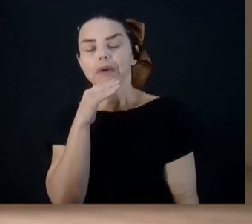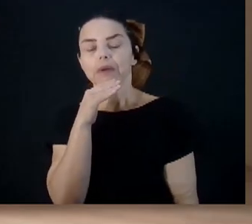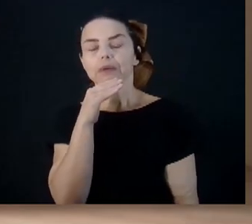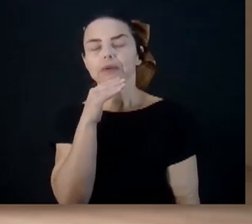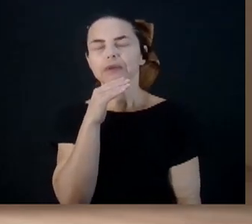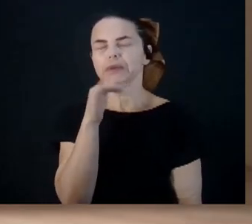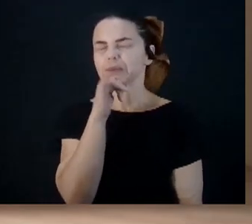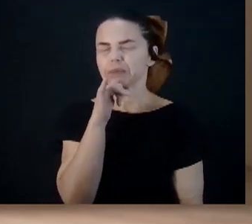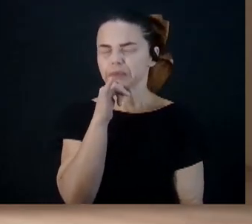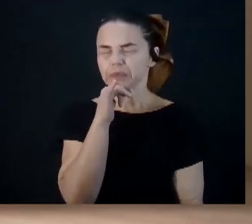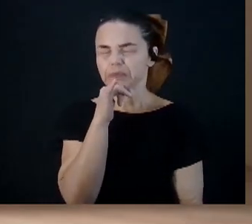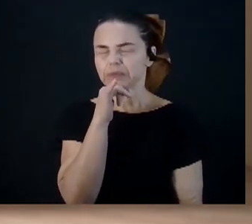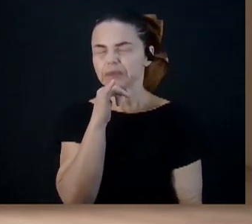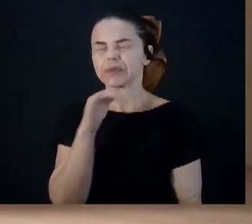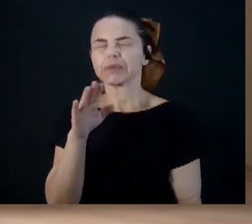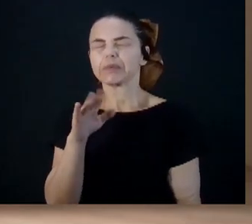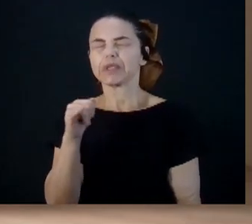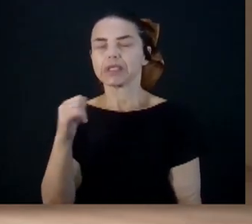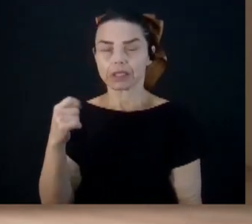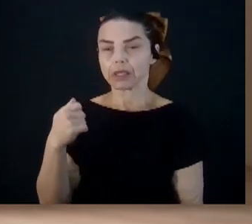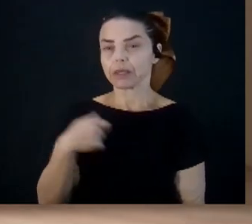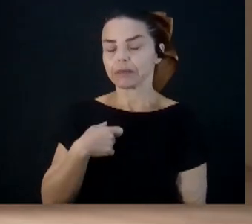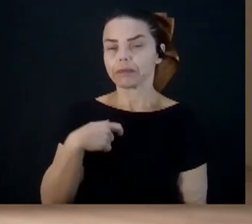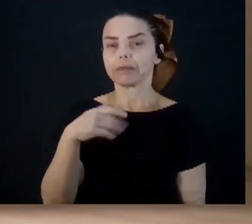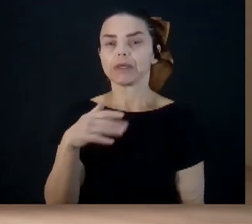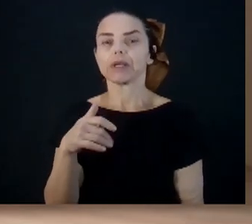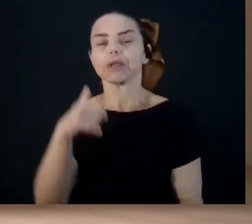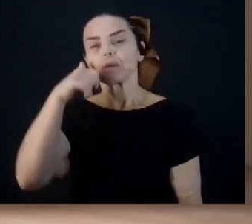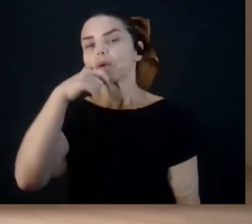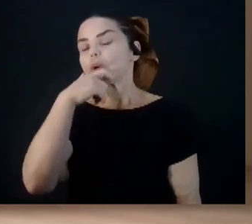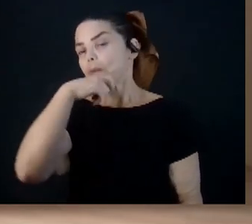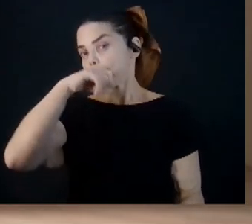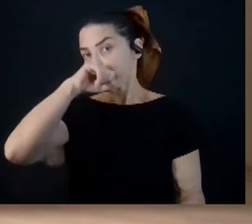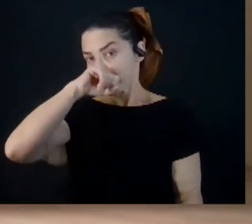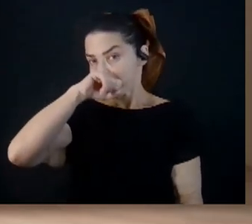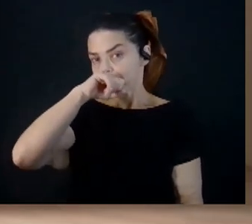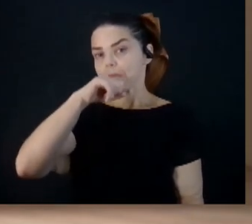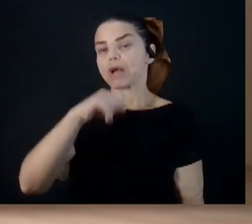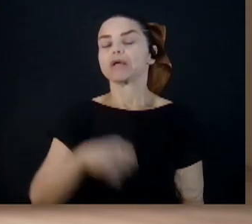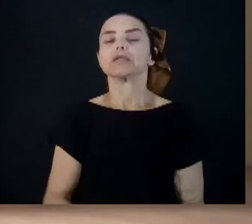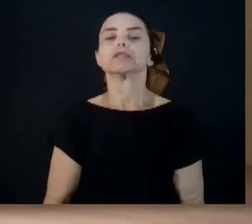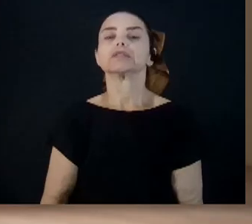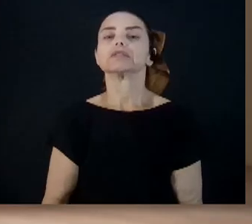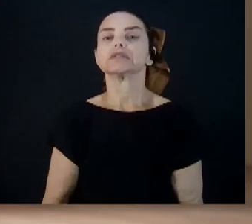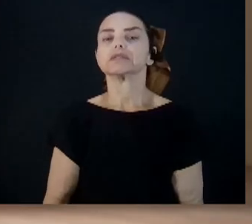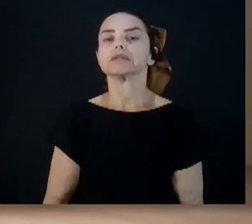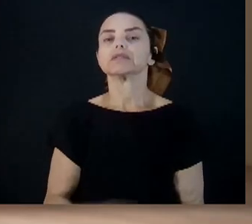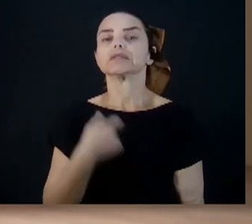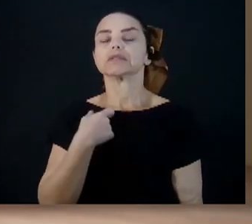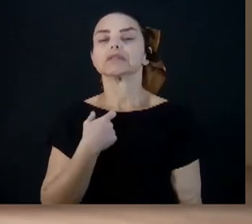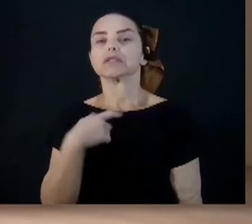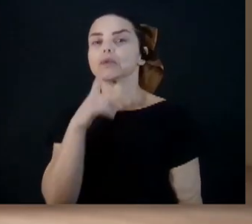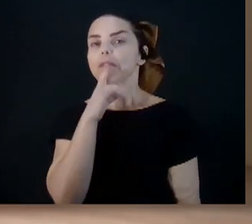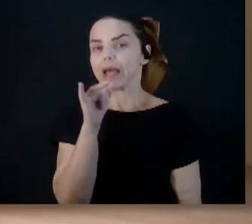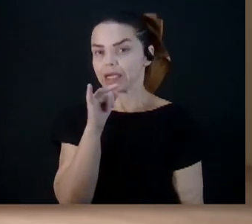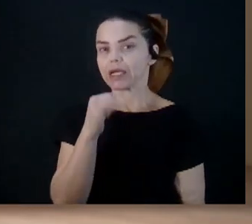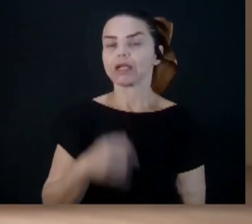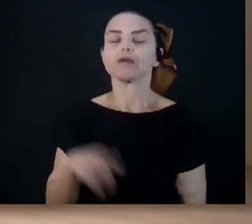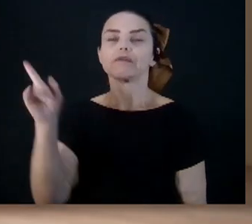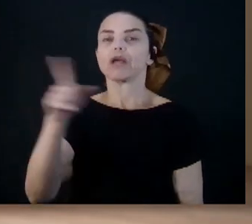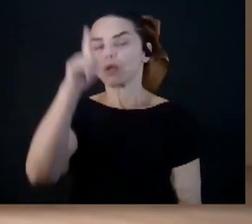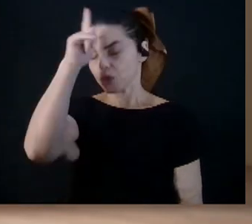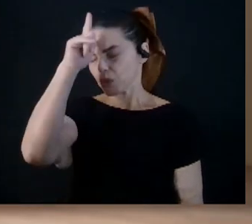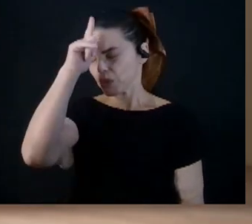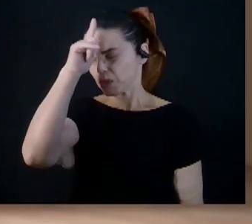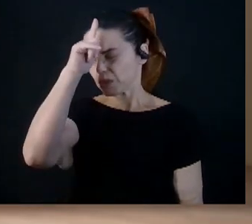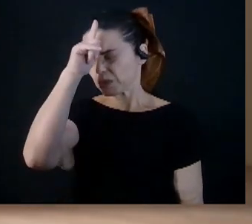minha bisavó do lado paterno, ela veio da Alemanha com 12 anos. E ela chegou aqui